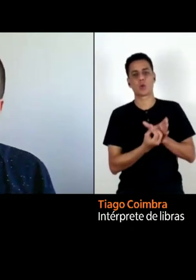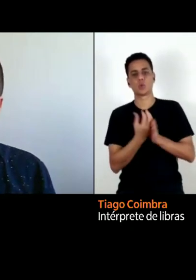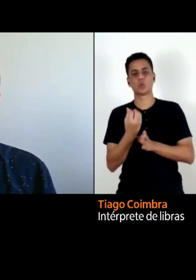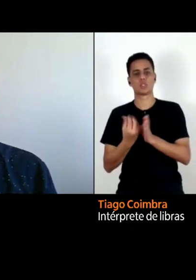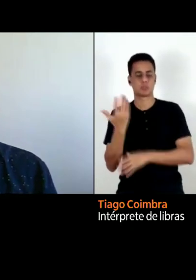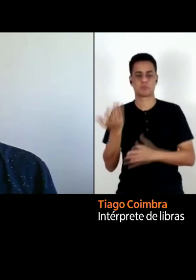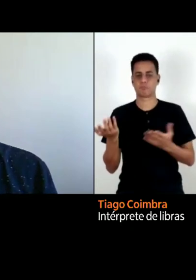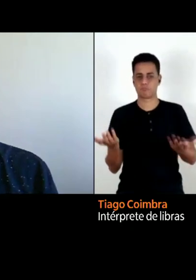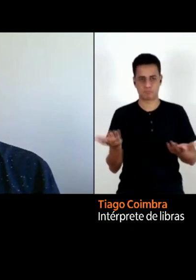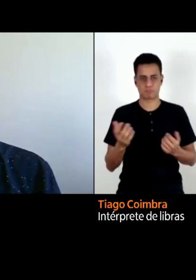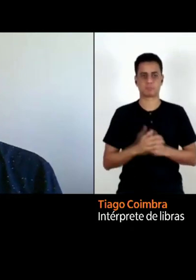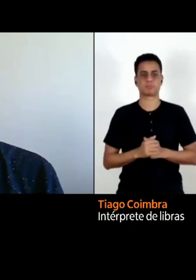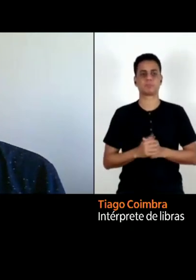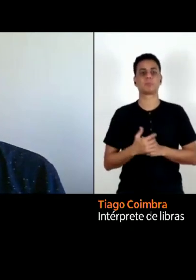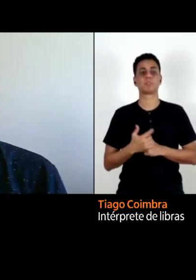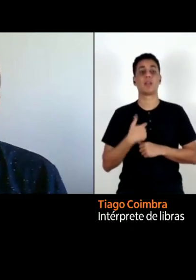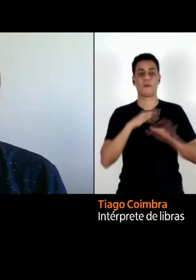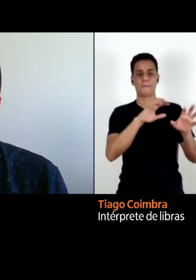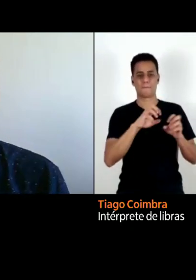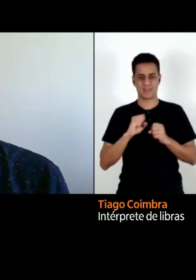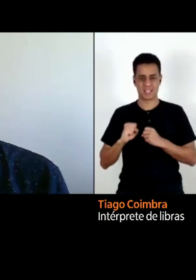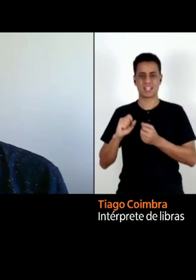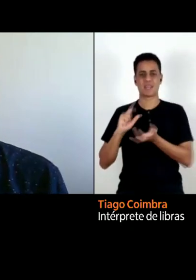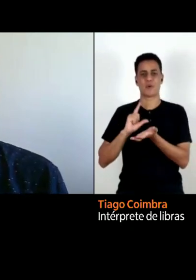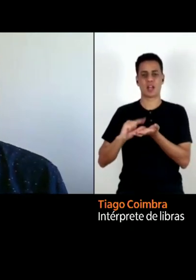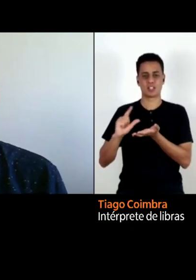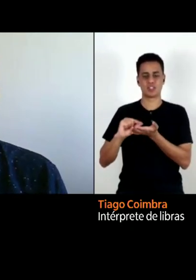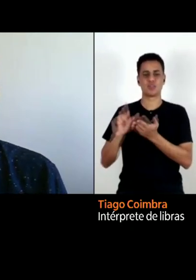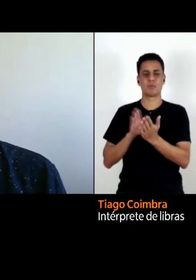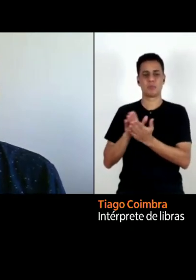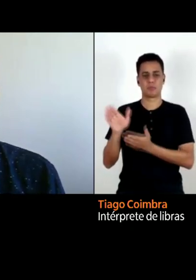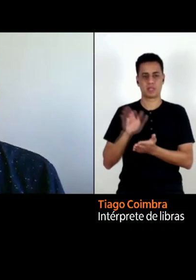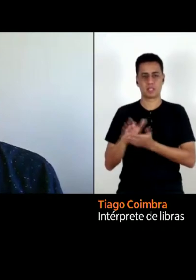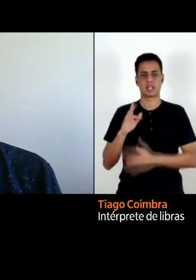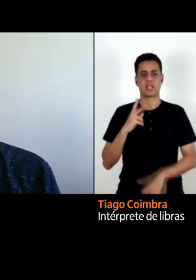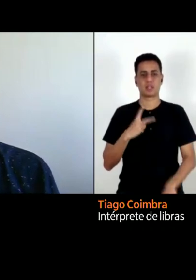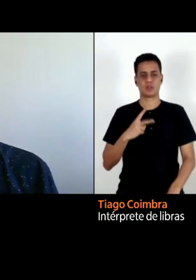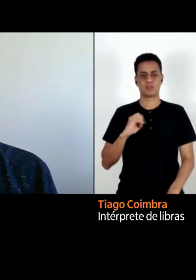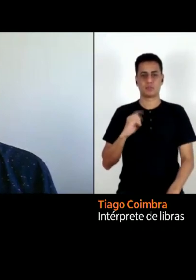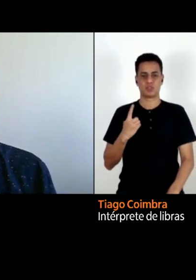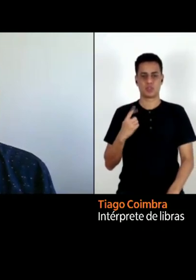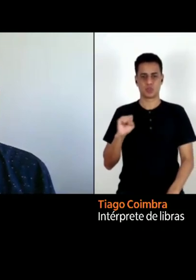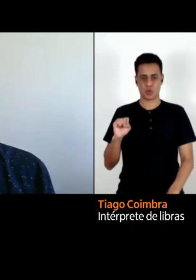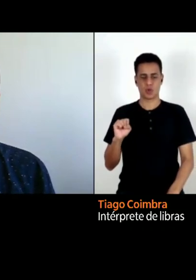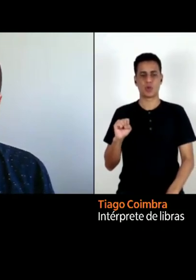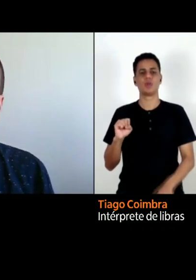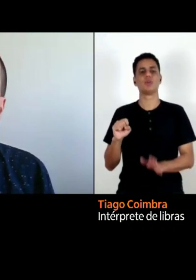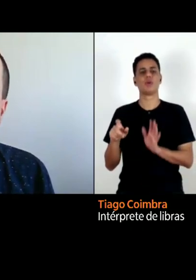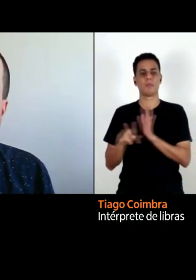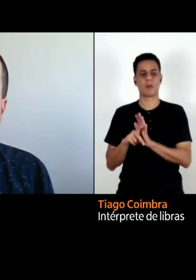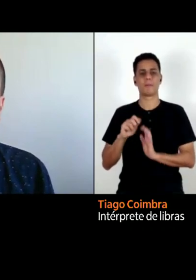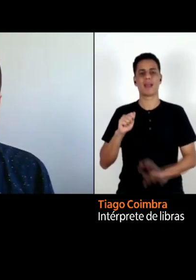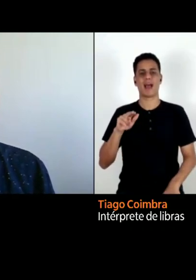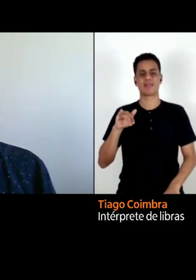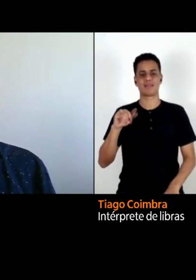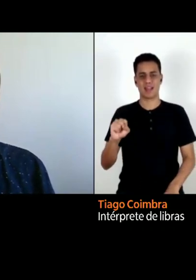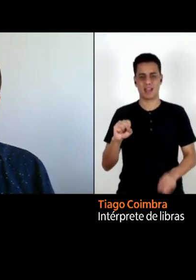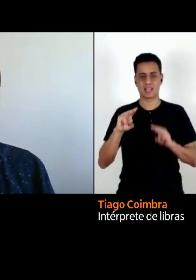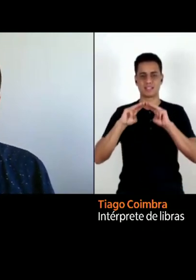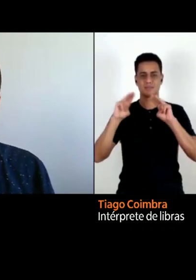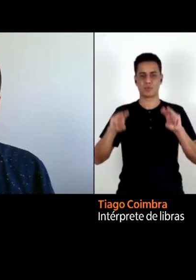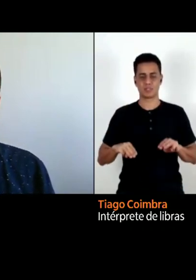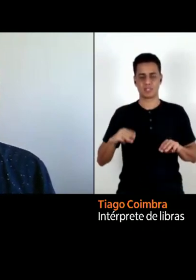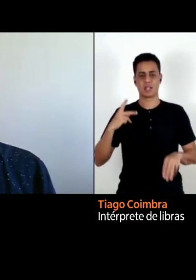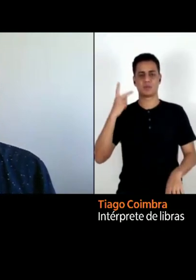Trato do assunto num artigo publicado em 2018 nos Anais do Museu Paulista, sob o título